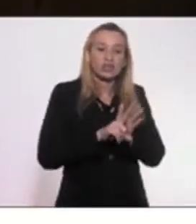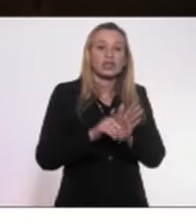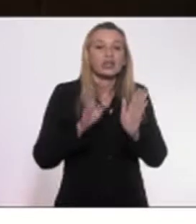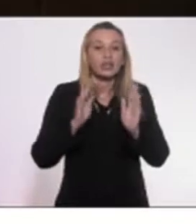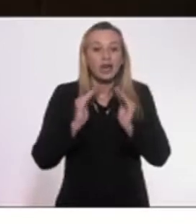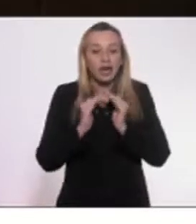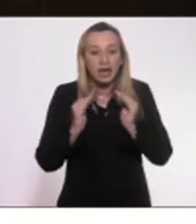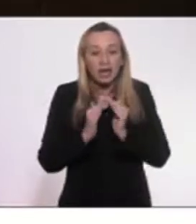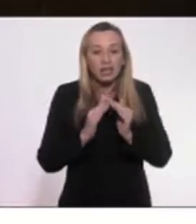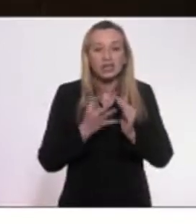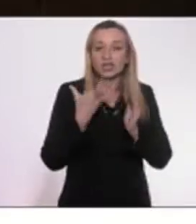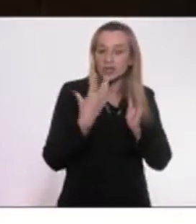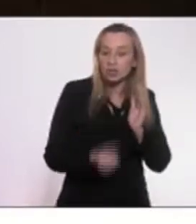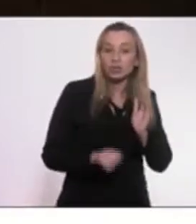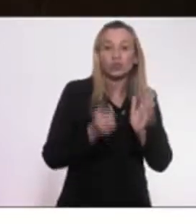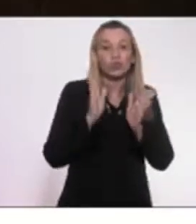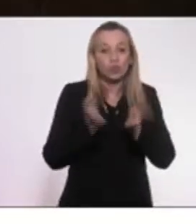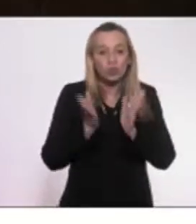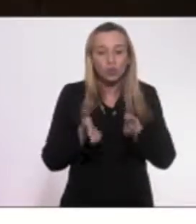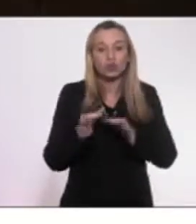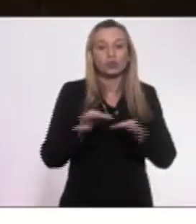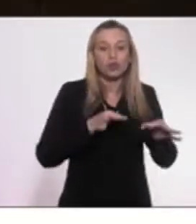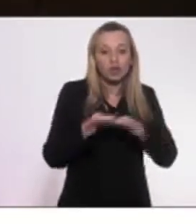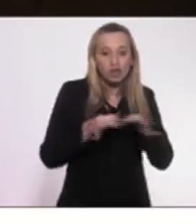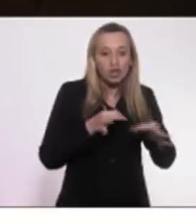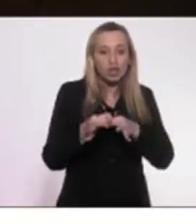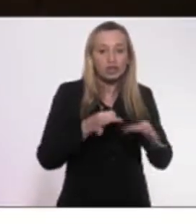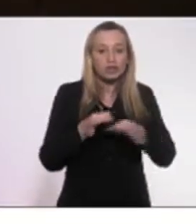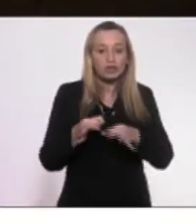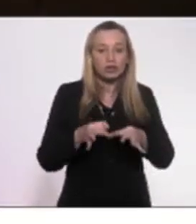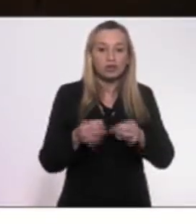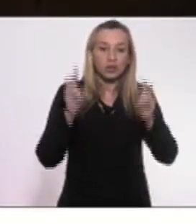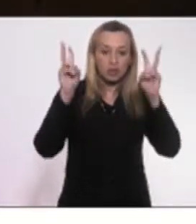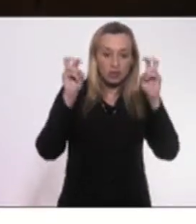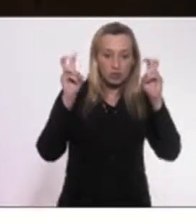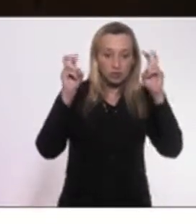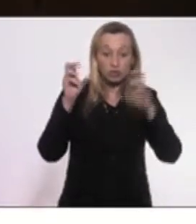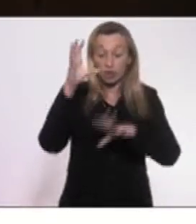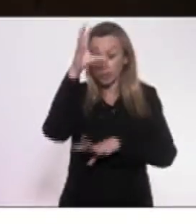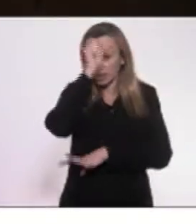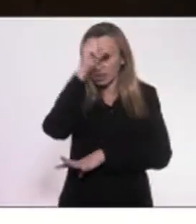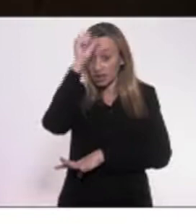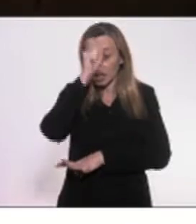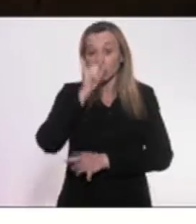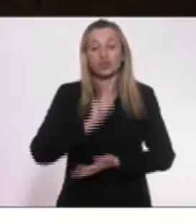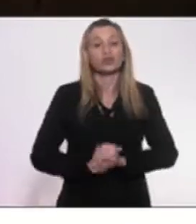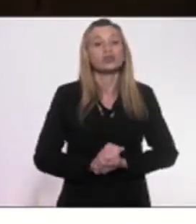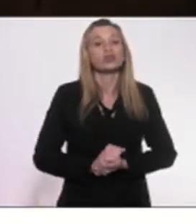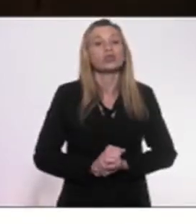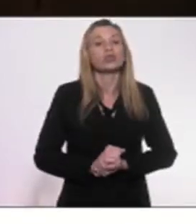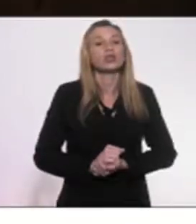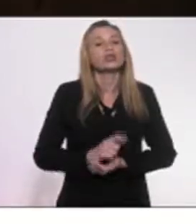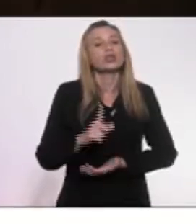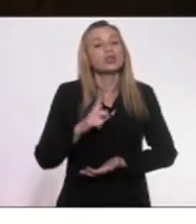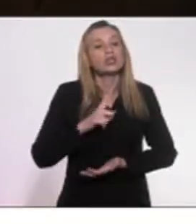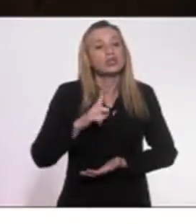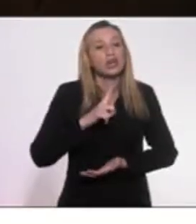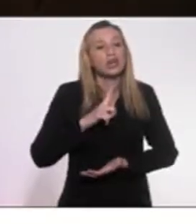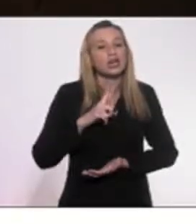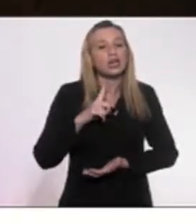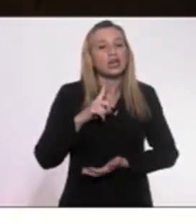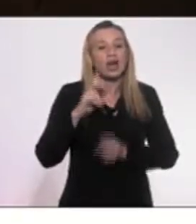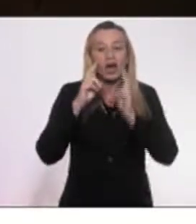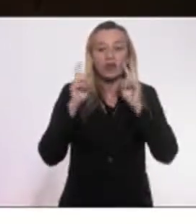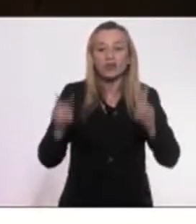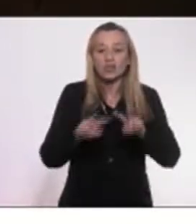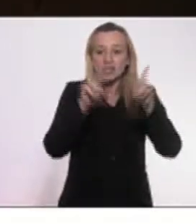hoje, que é o projeto de lei que versa justamente sobre a questão da aprendizagem, que tem a missão